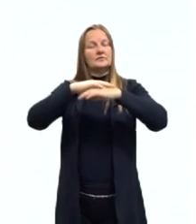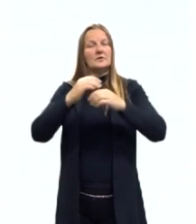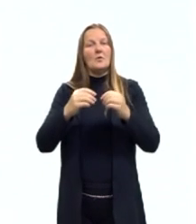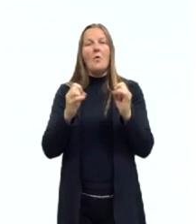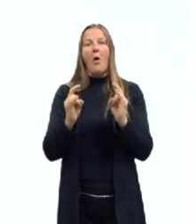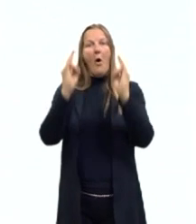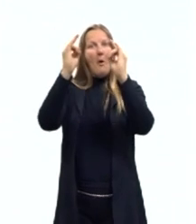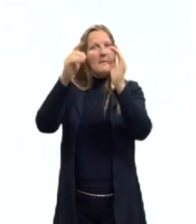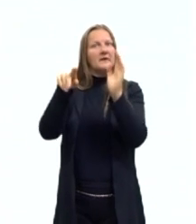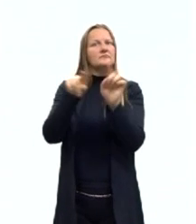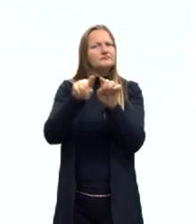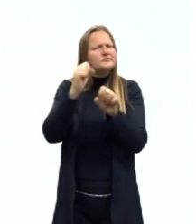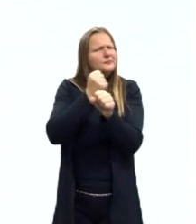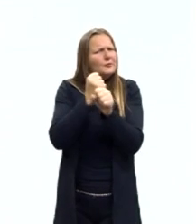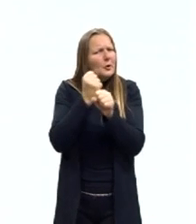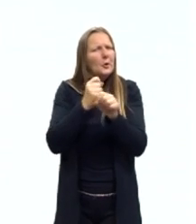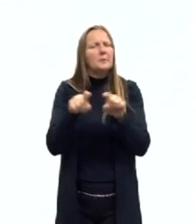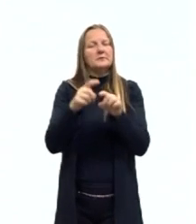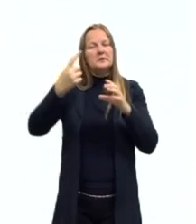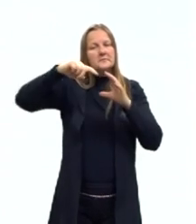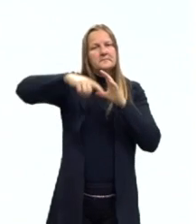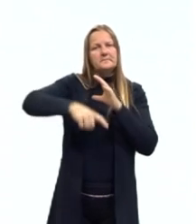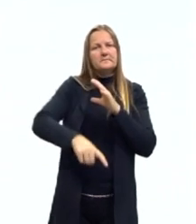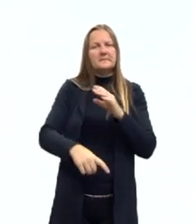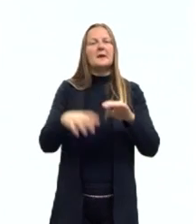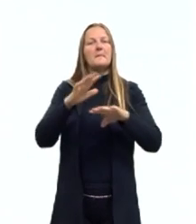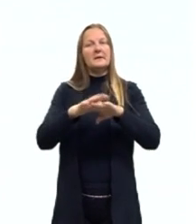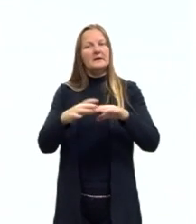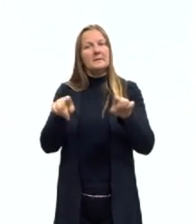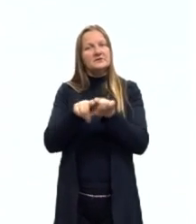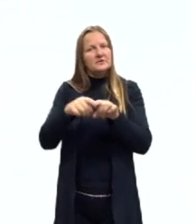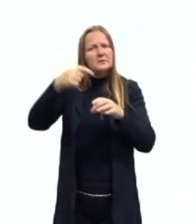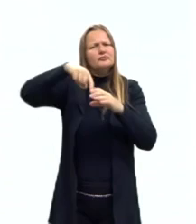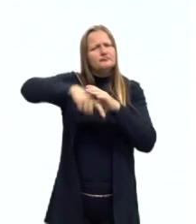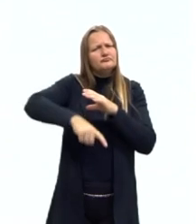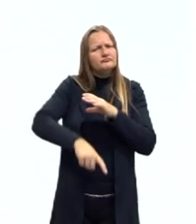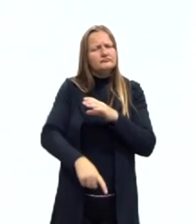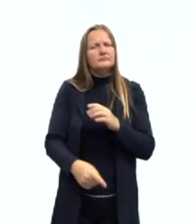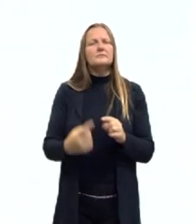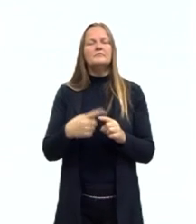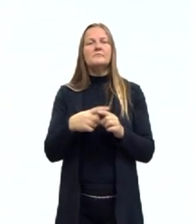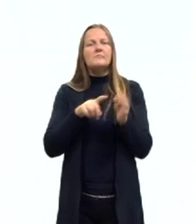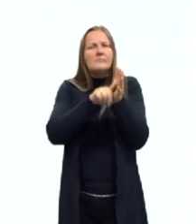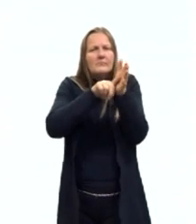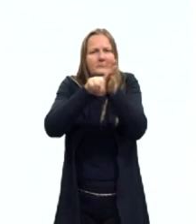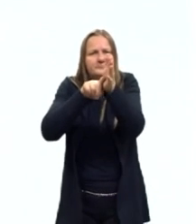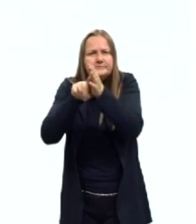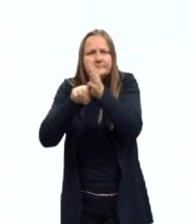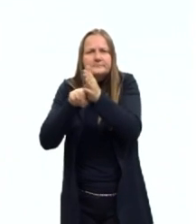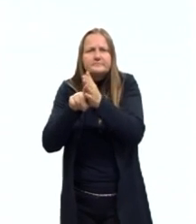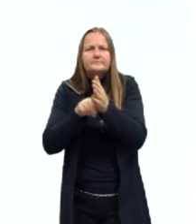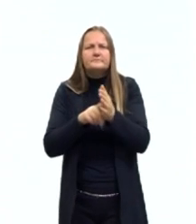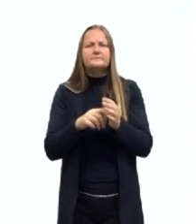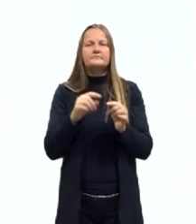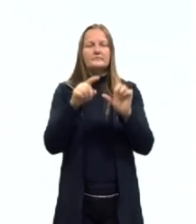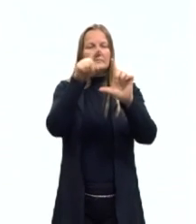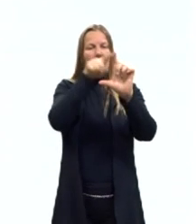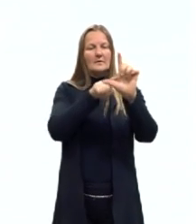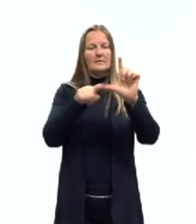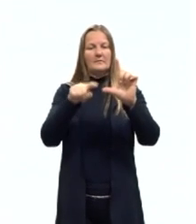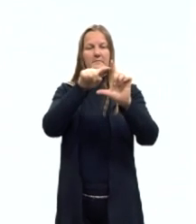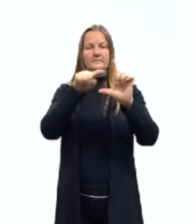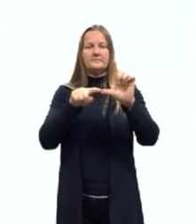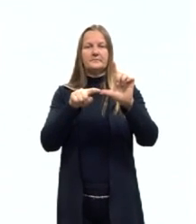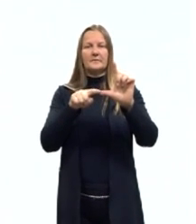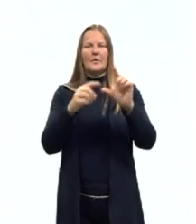e também estudos aprofundados na matemática elas auxiliam na análise da variação do ângulo e do